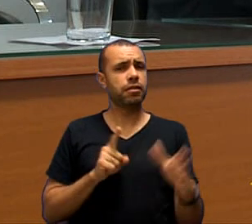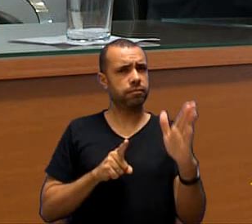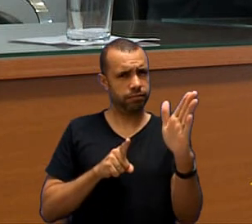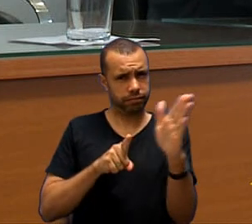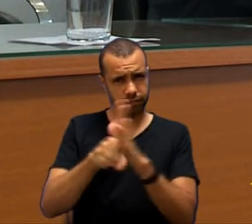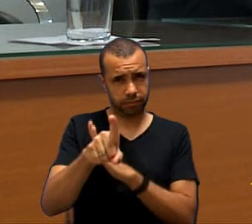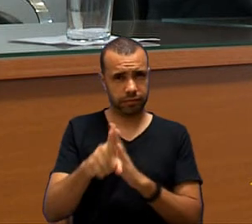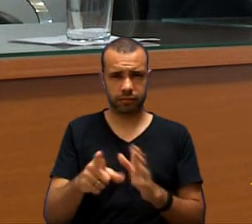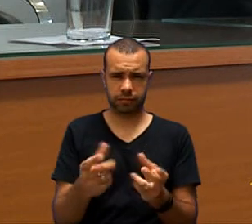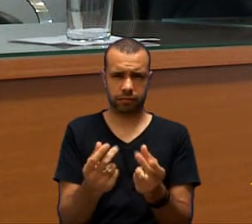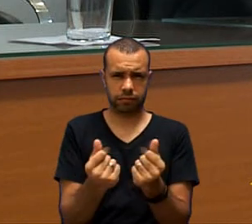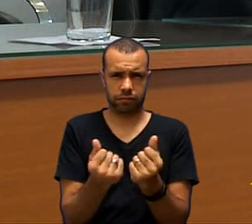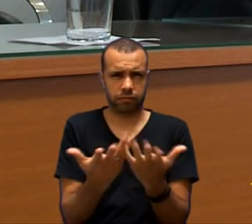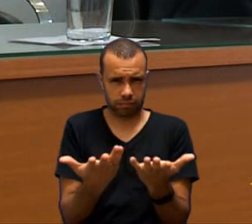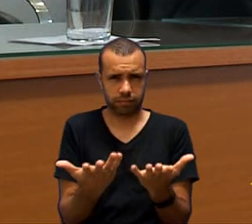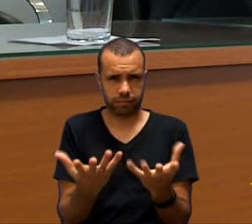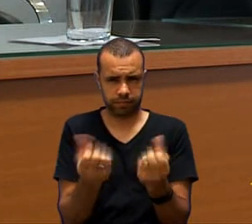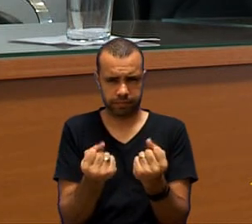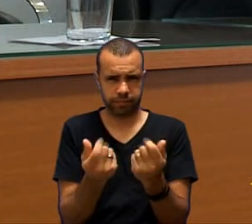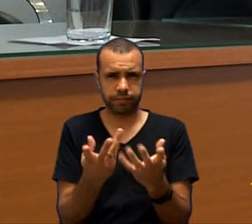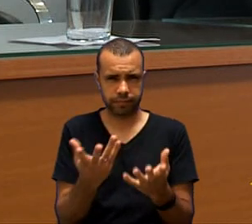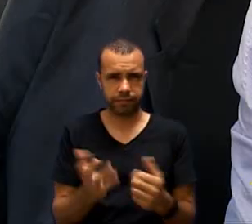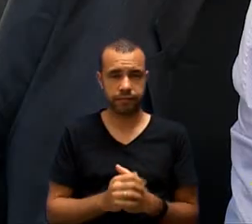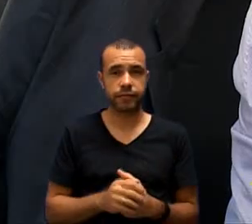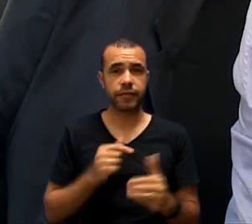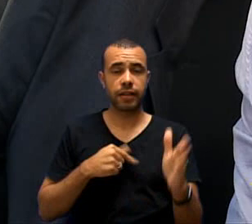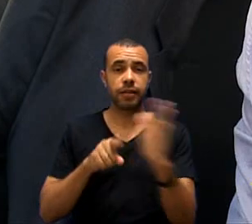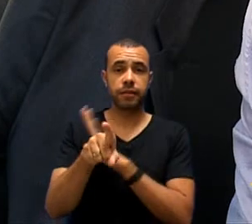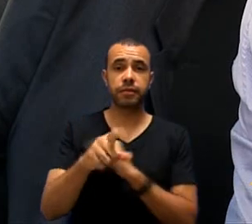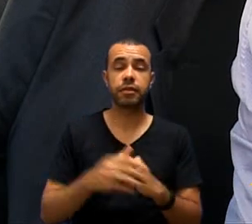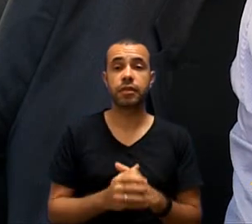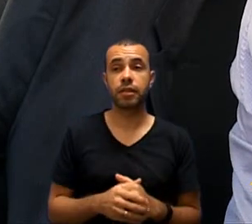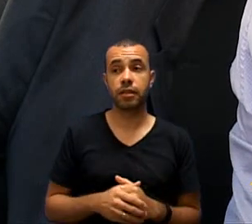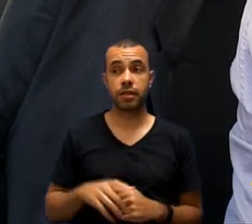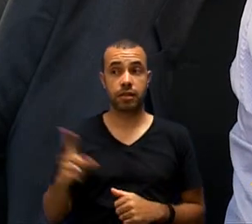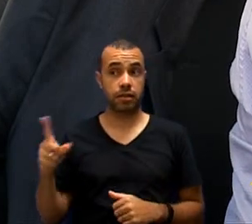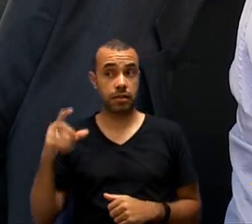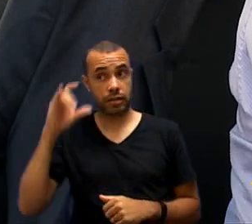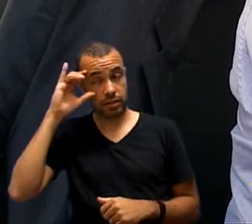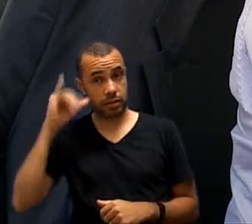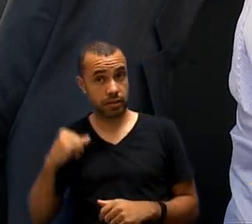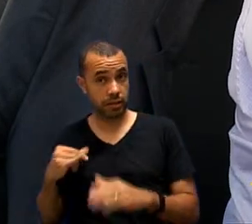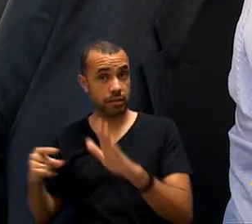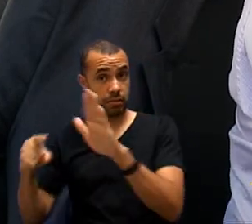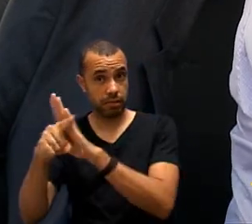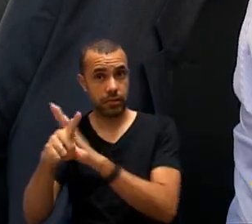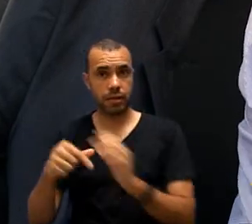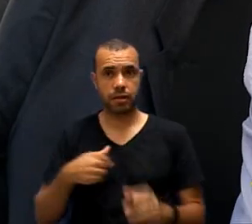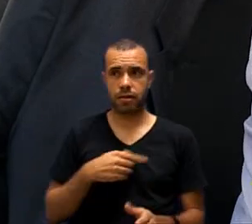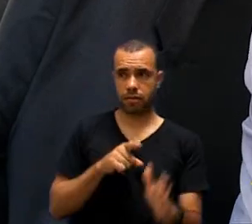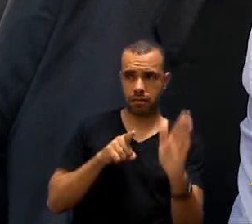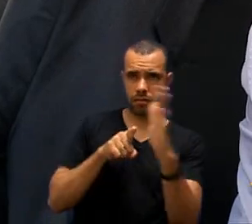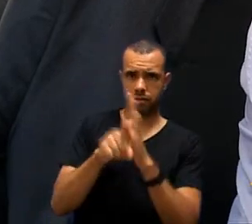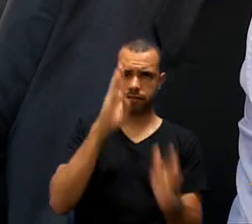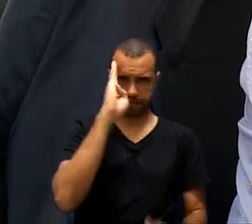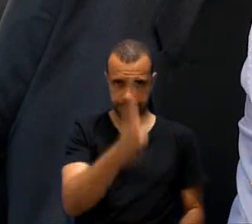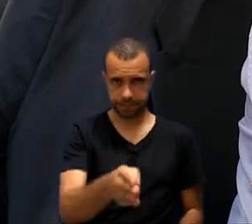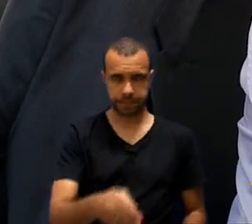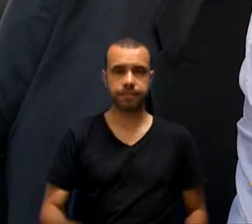questionar questões práticas. Secretário, a minha pergunta é em cima da pergunta da vereadora Yara, mas de forma mais